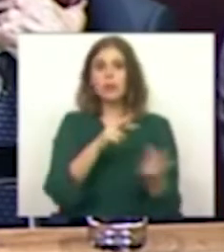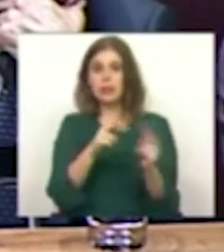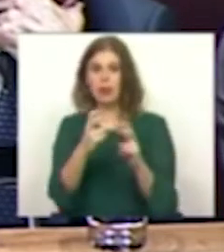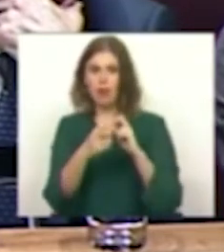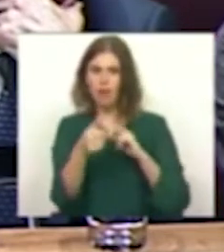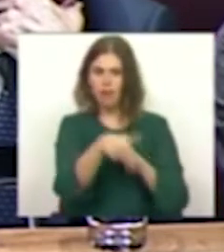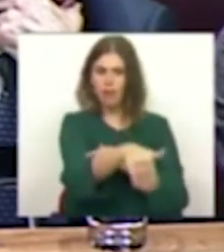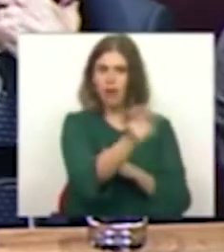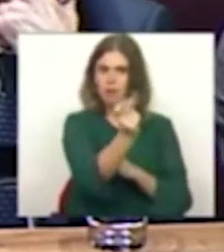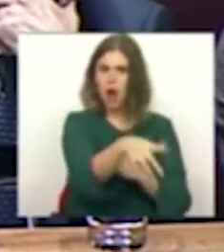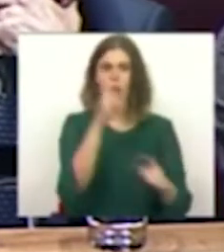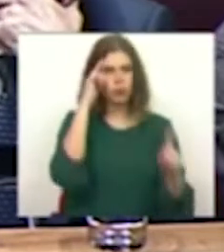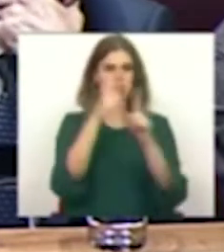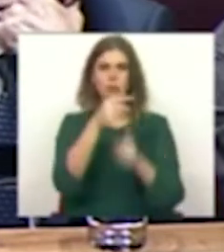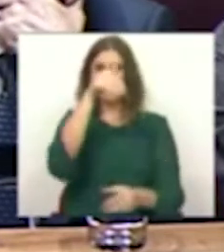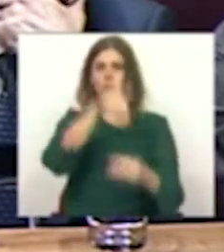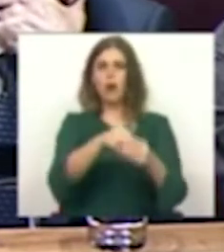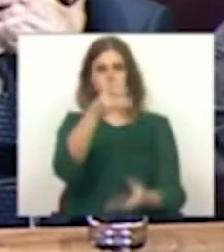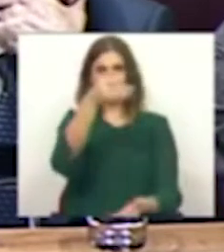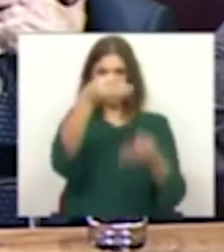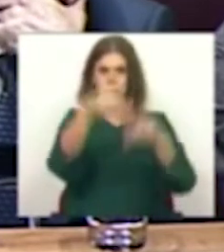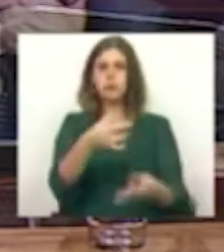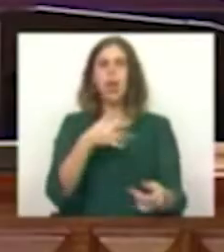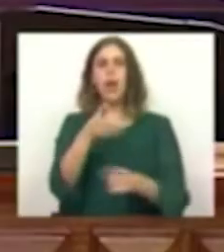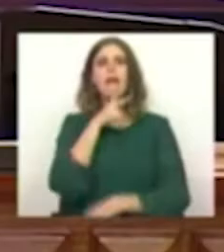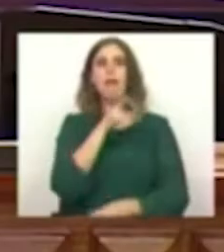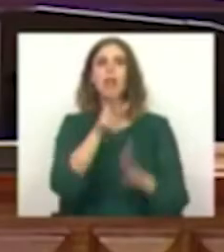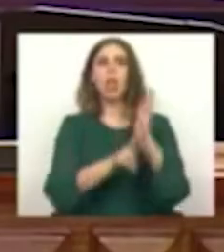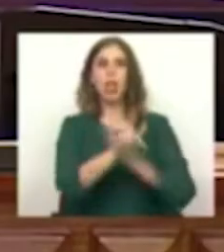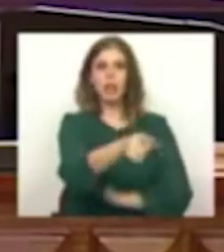lá estará para votar favoravelmente essa diretiva. Muito obrigado, Sr.